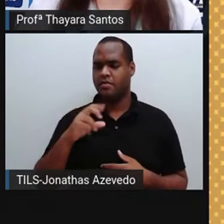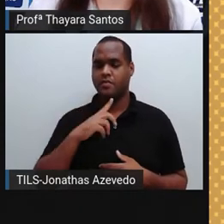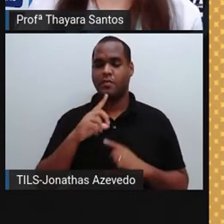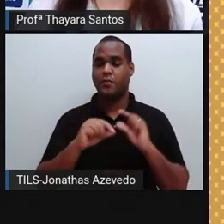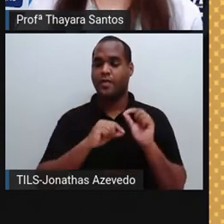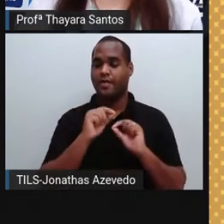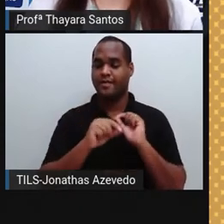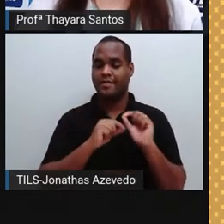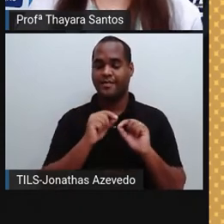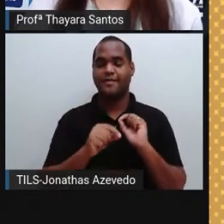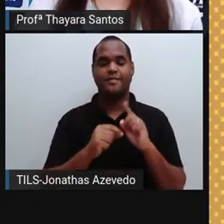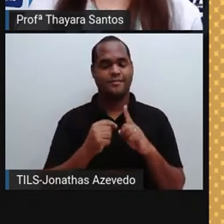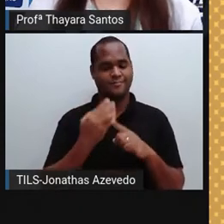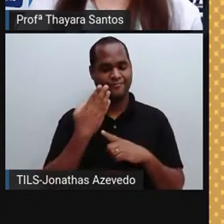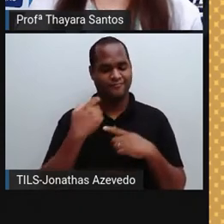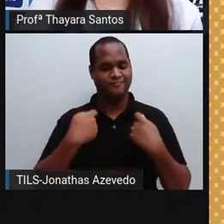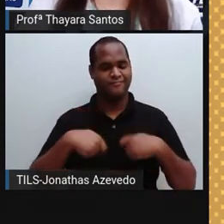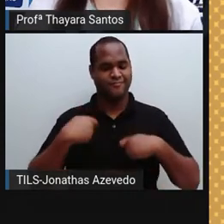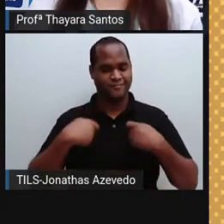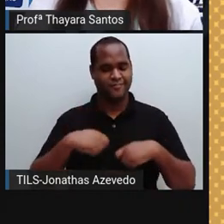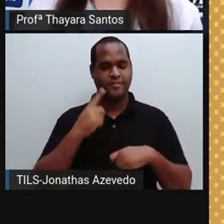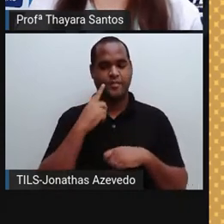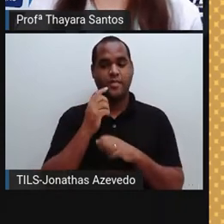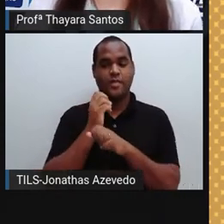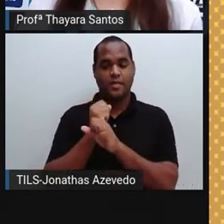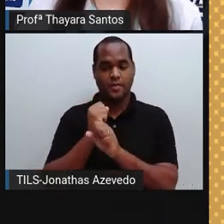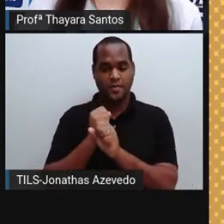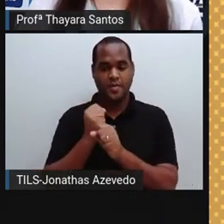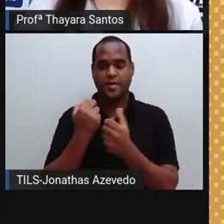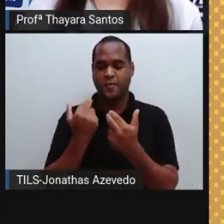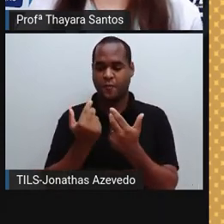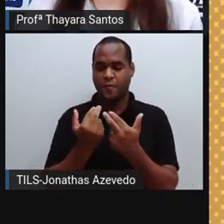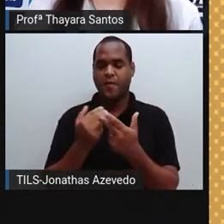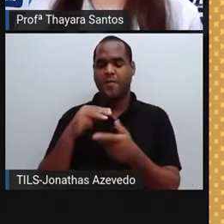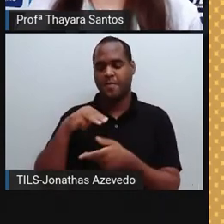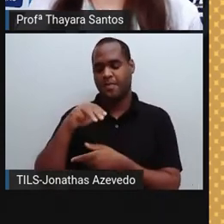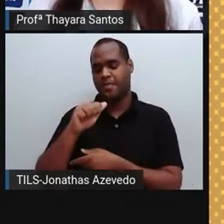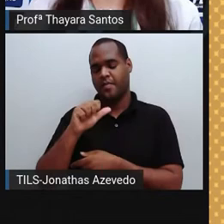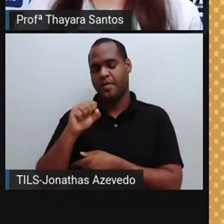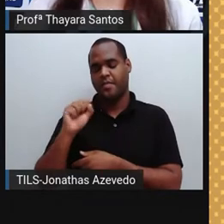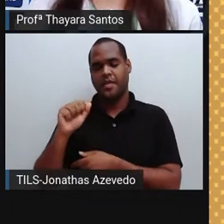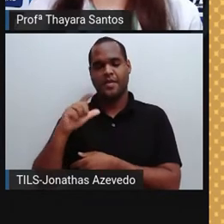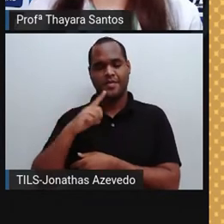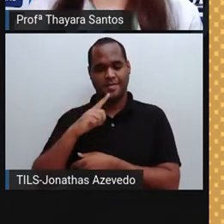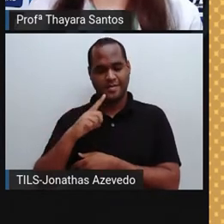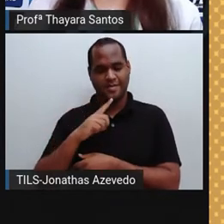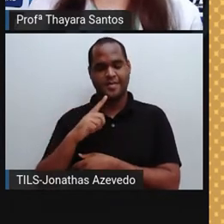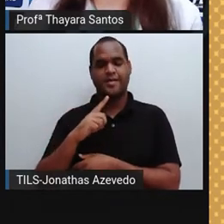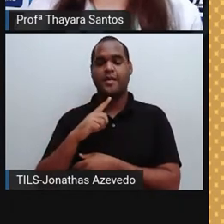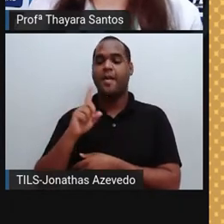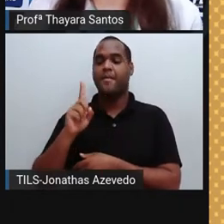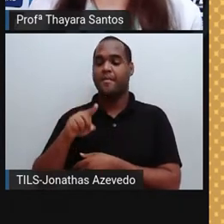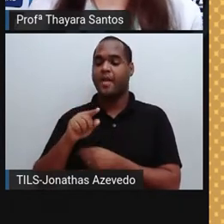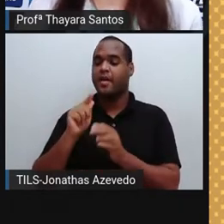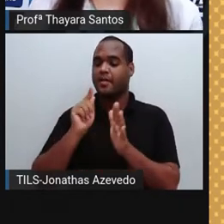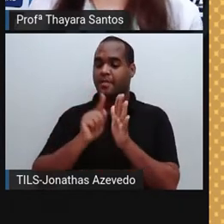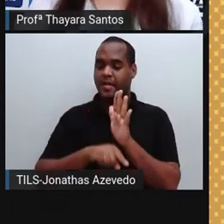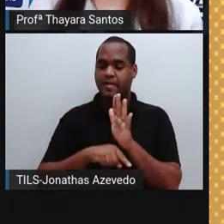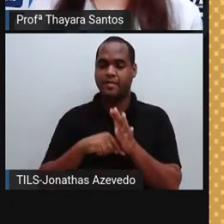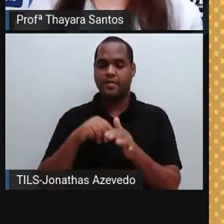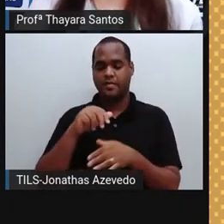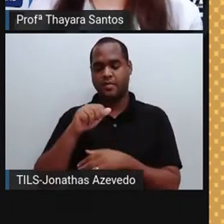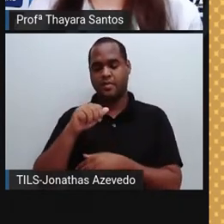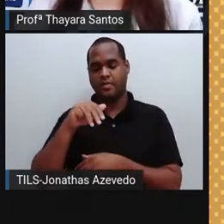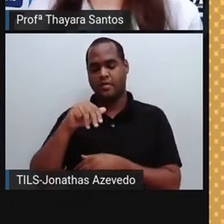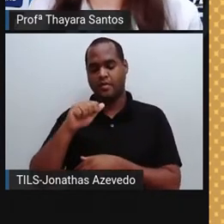continha, né? Nêutrons é igual ao número de massa menos o número de número atômico. Então, o número